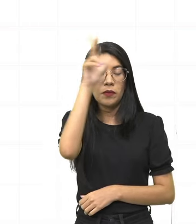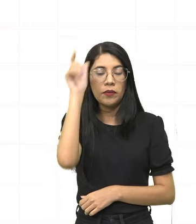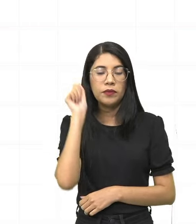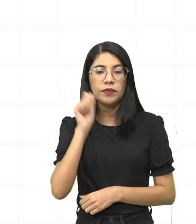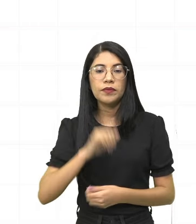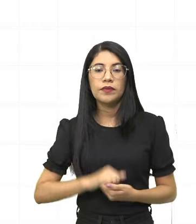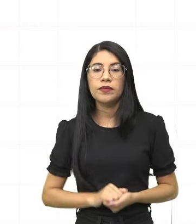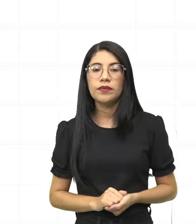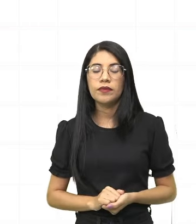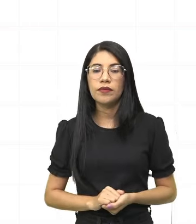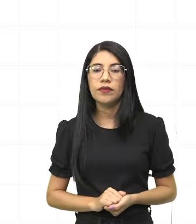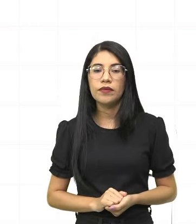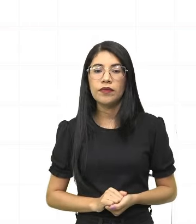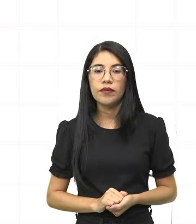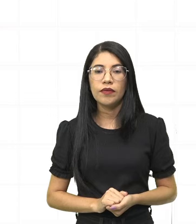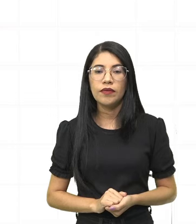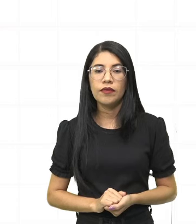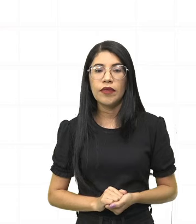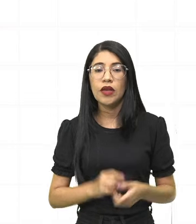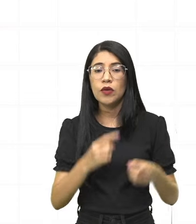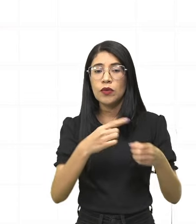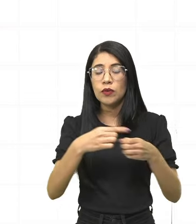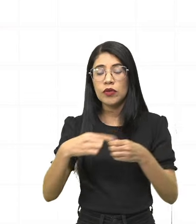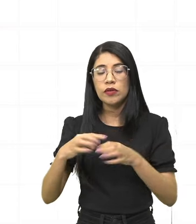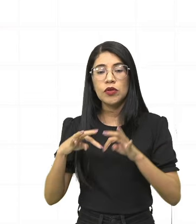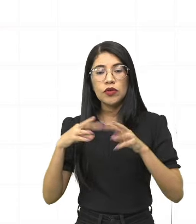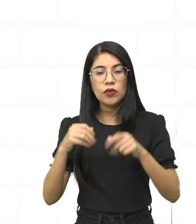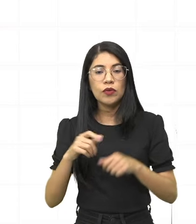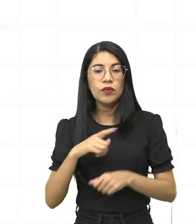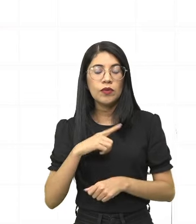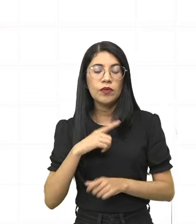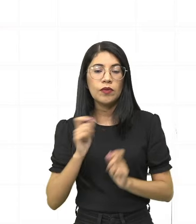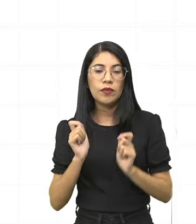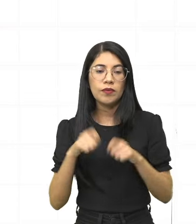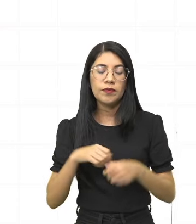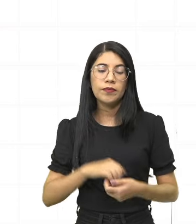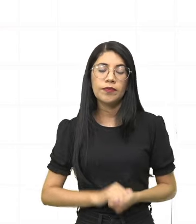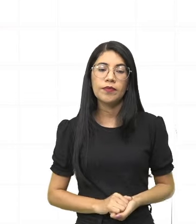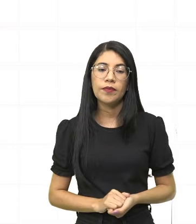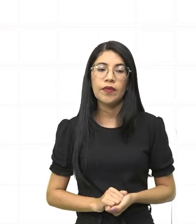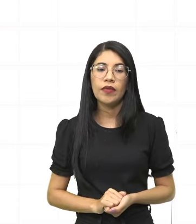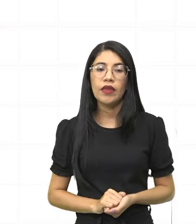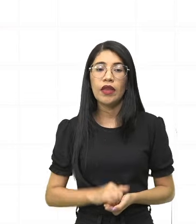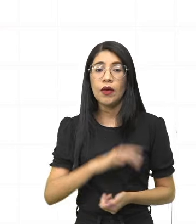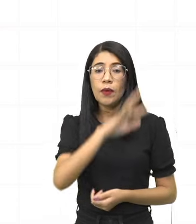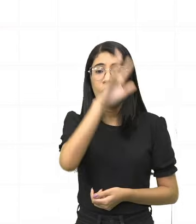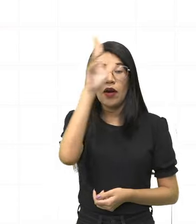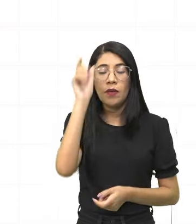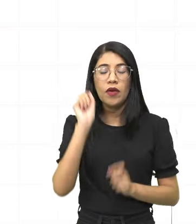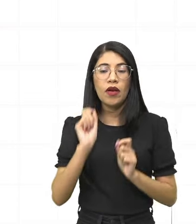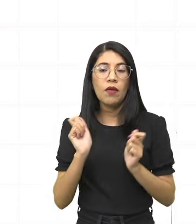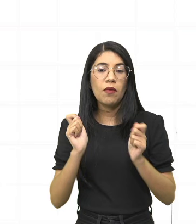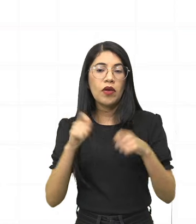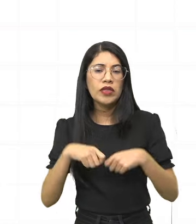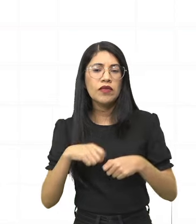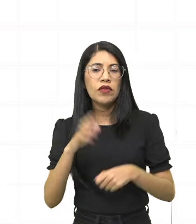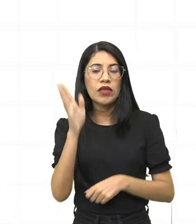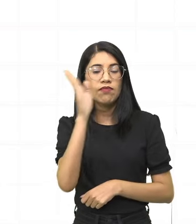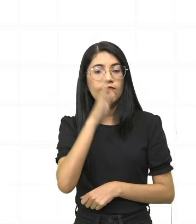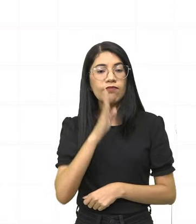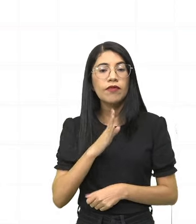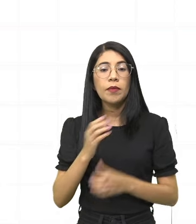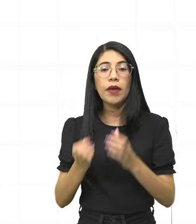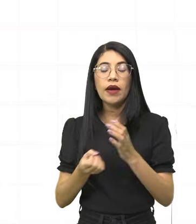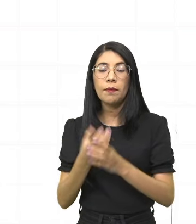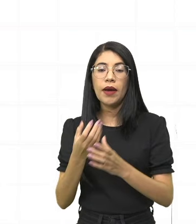do Amazonas, tá bom? Para todos os municípios. E aí nós temos que o Amazonas, ele é uma das potências nacionais